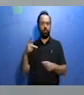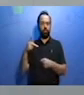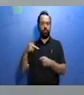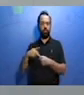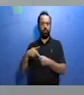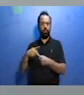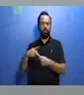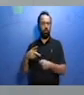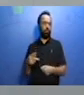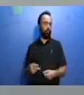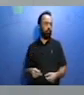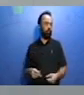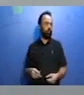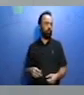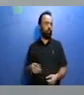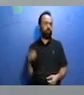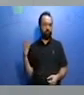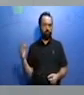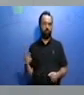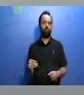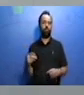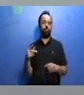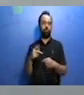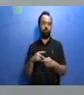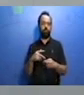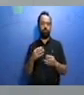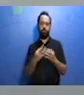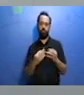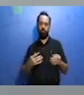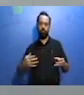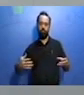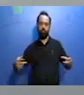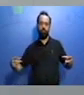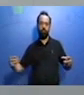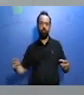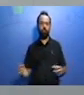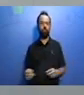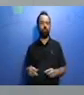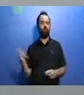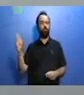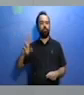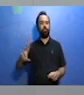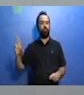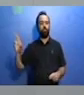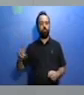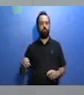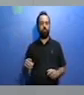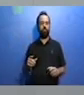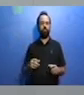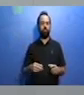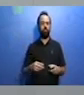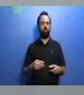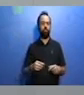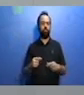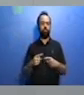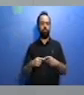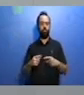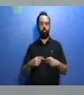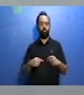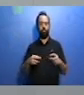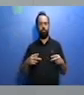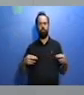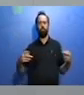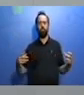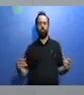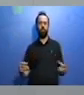diesel. Entretanto, os derivados do petróleo são utilizados como matéria-prima de diversos produtos que